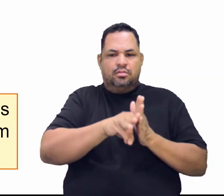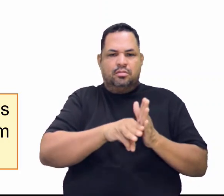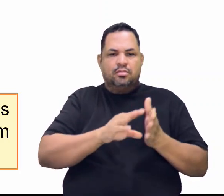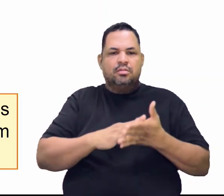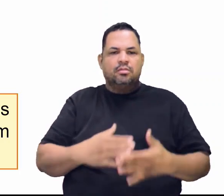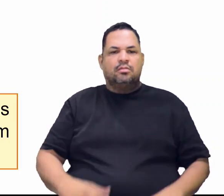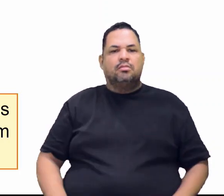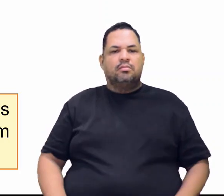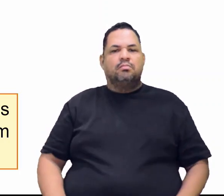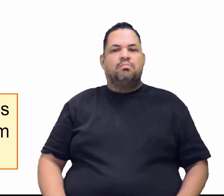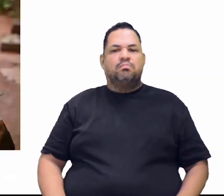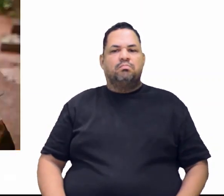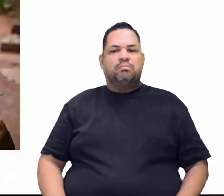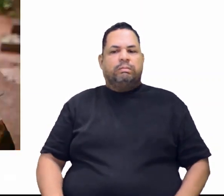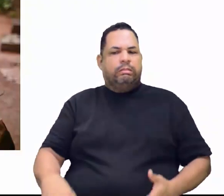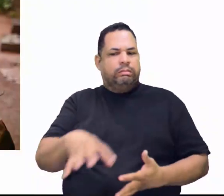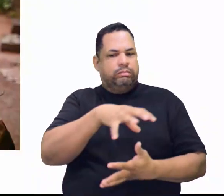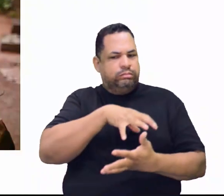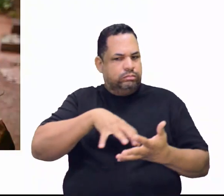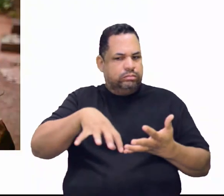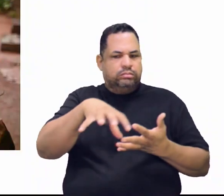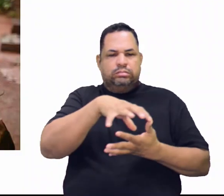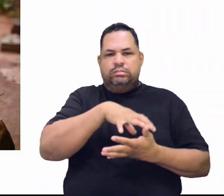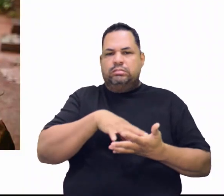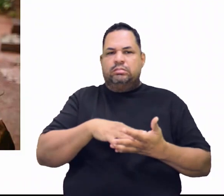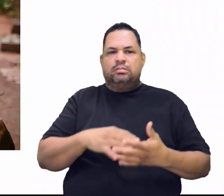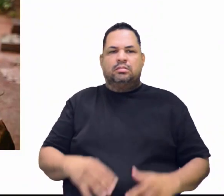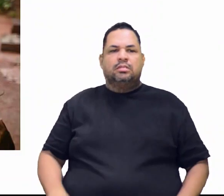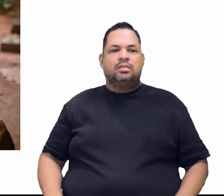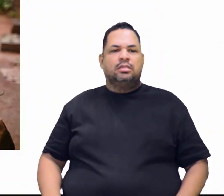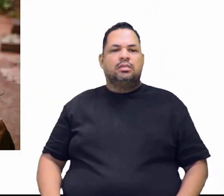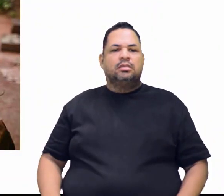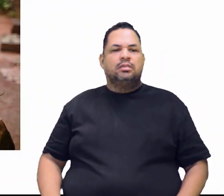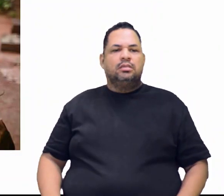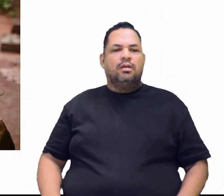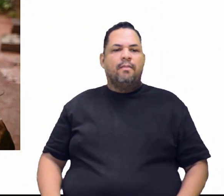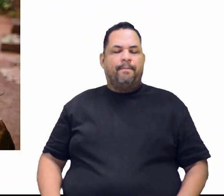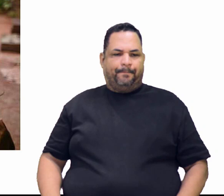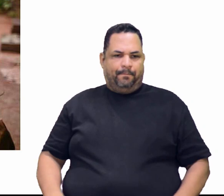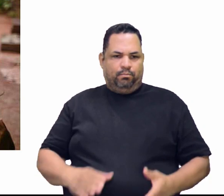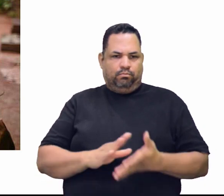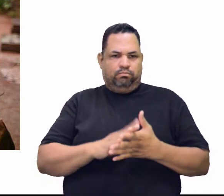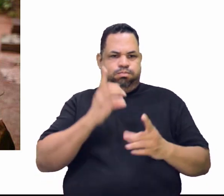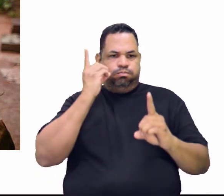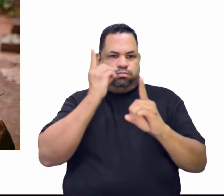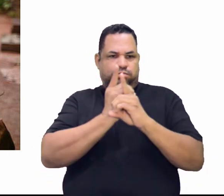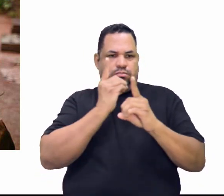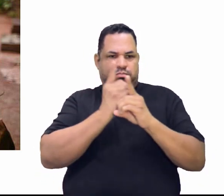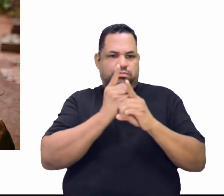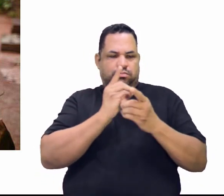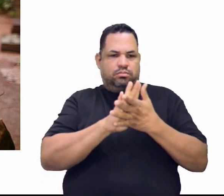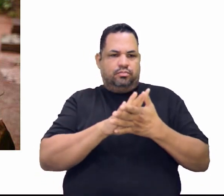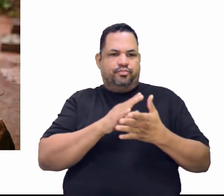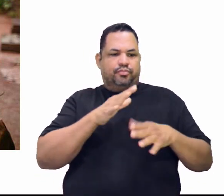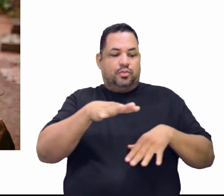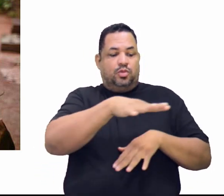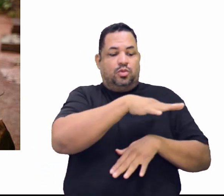Eles tocavam o terror. Com o descobrimento das lavras do Mato Grosso e